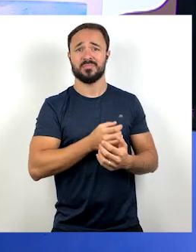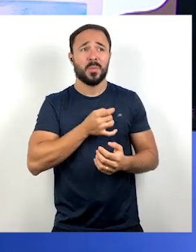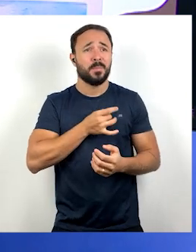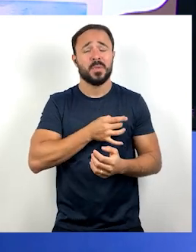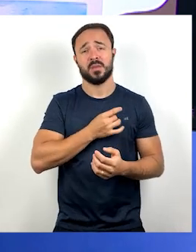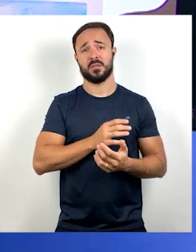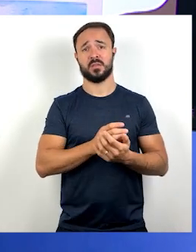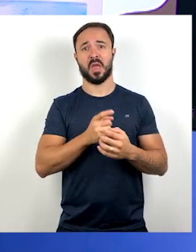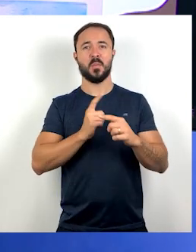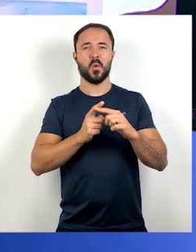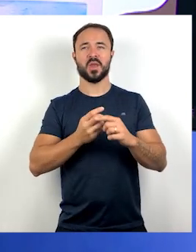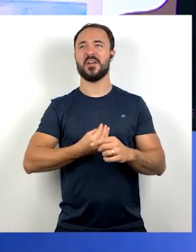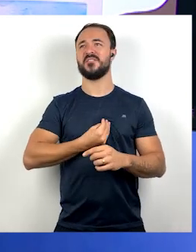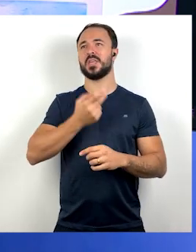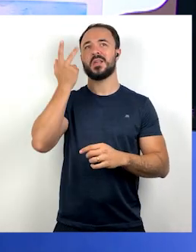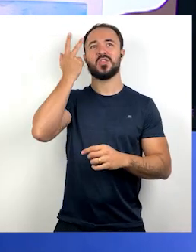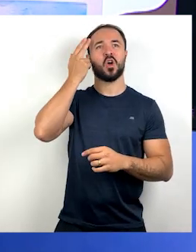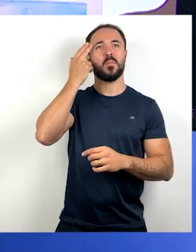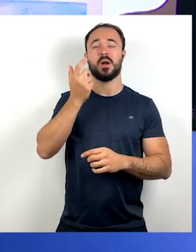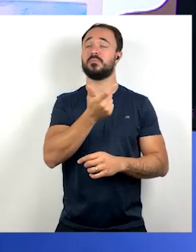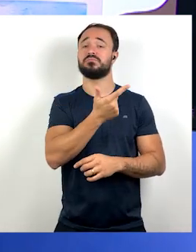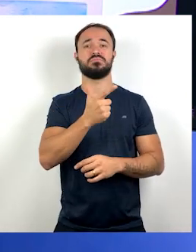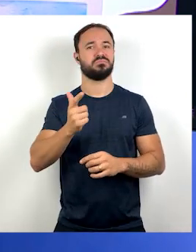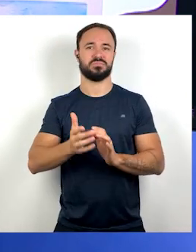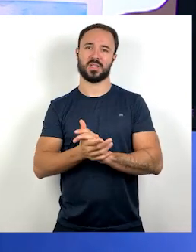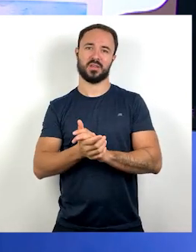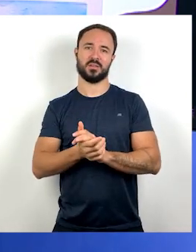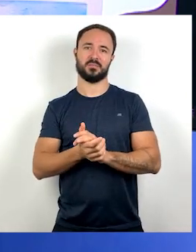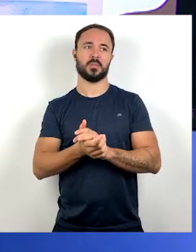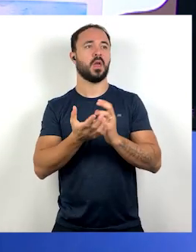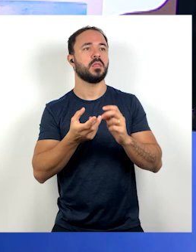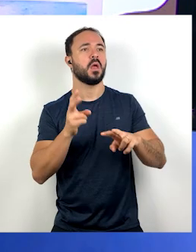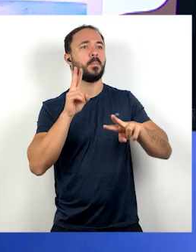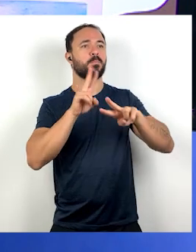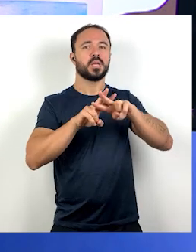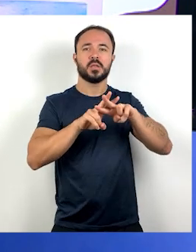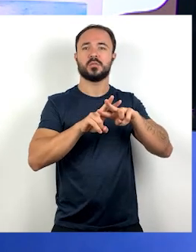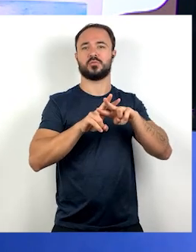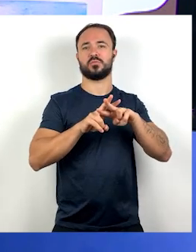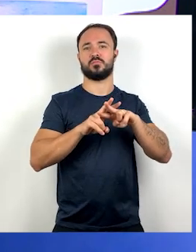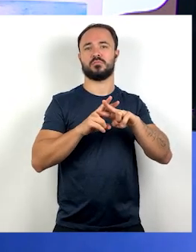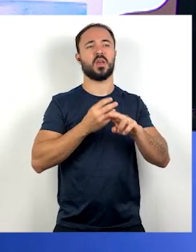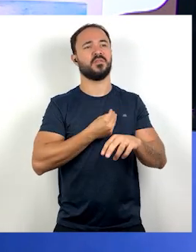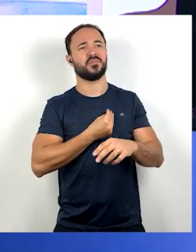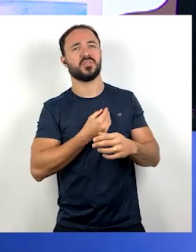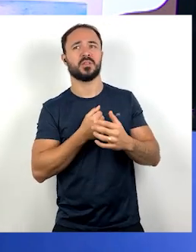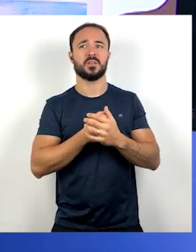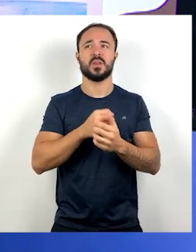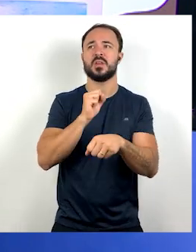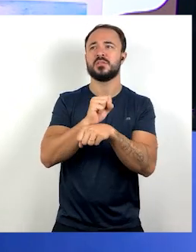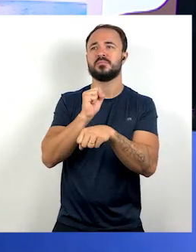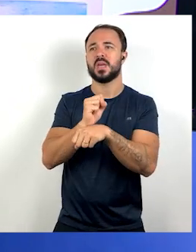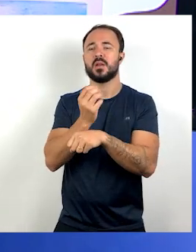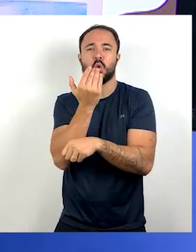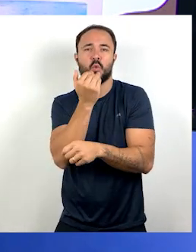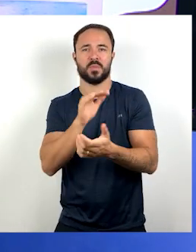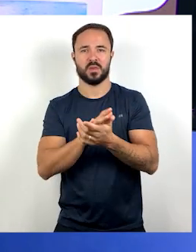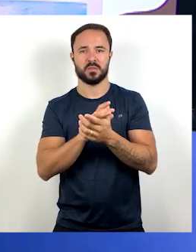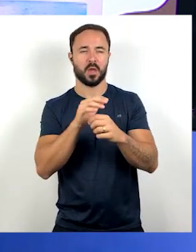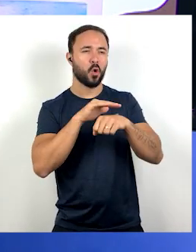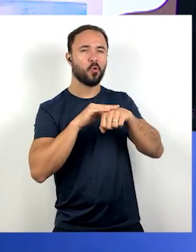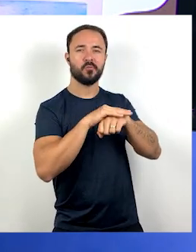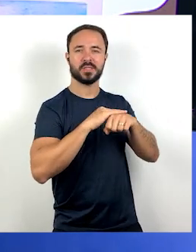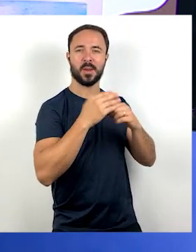não podem ter uma rotina normal. Primeiro que eles estão presos num anexo, eles têm que esperar alimentos, eles não